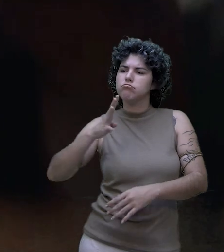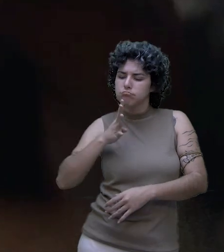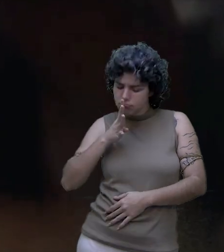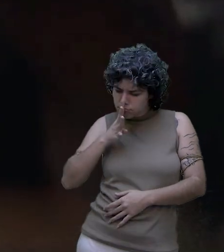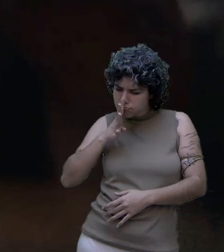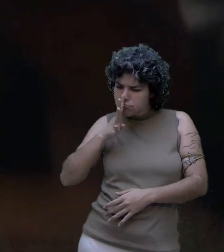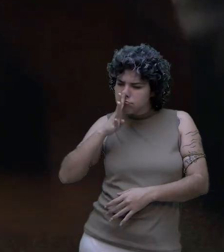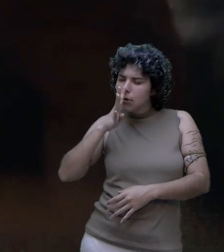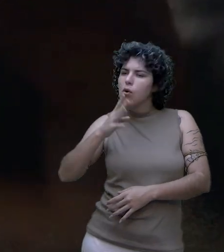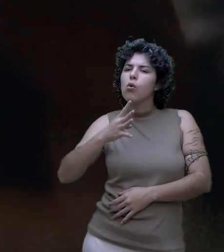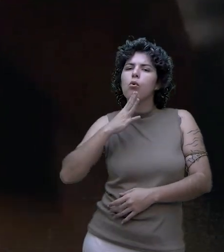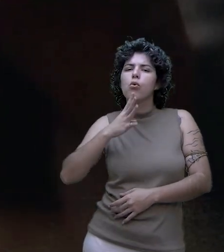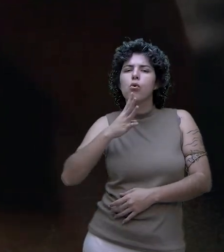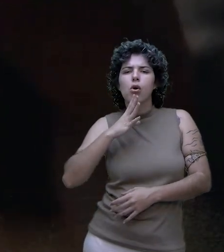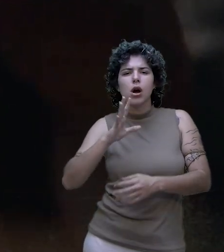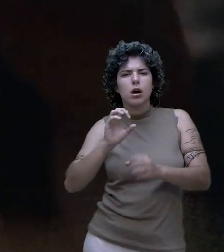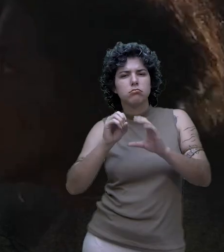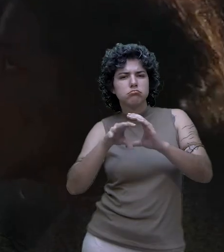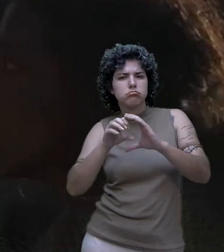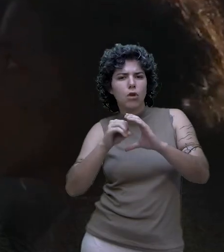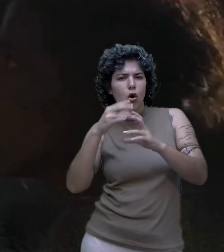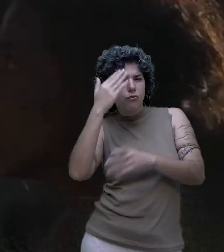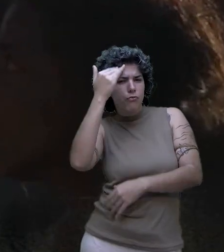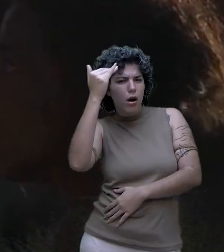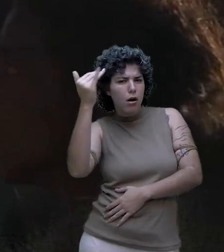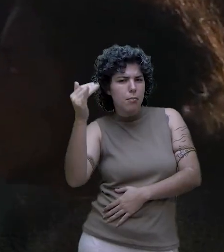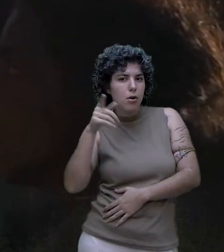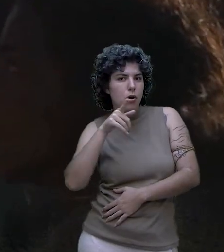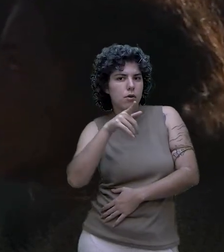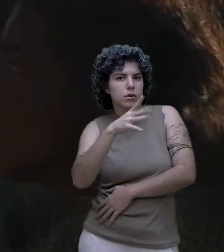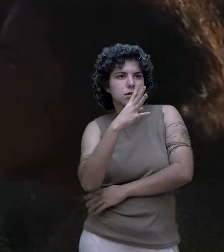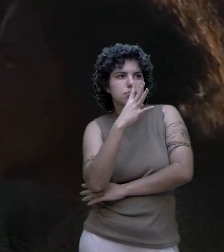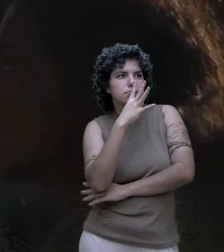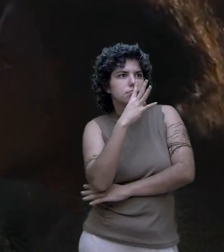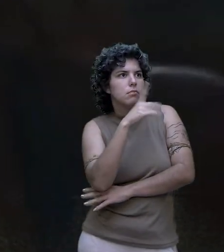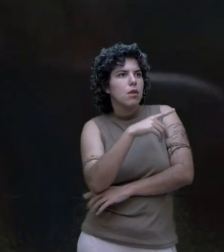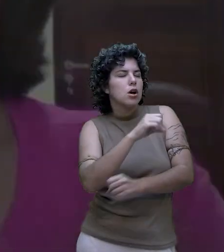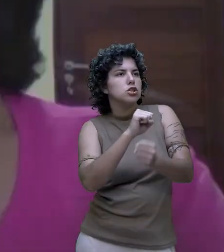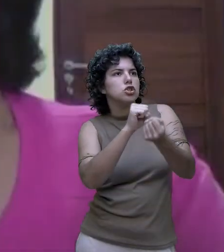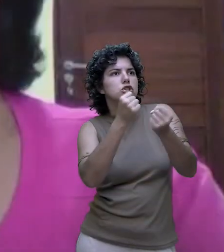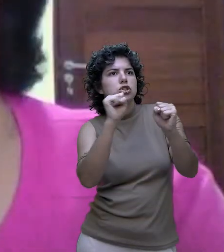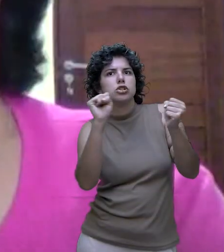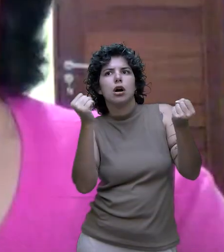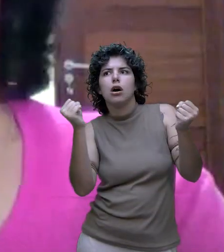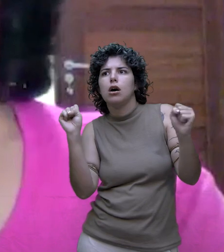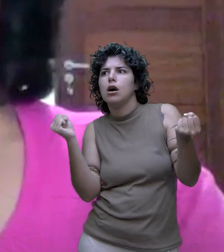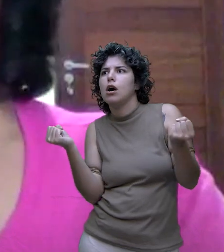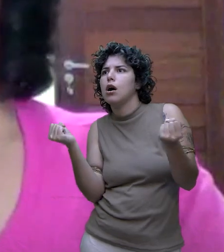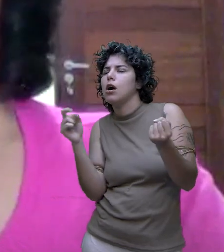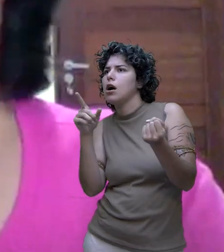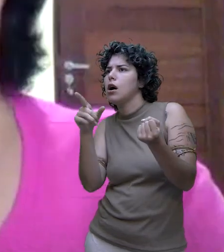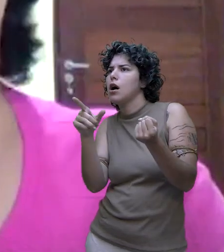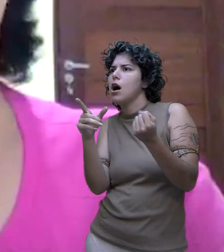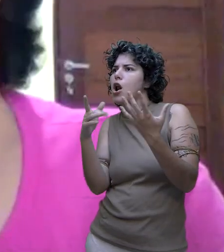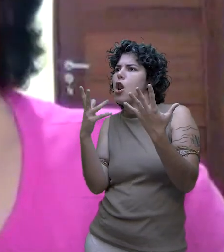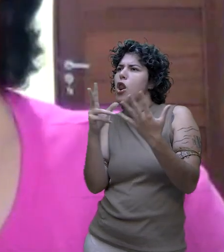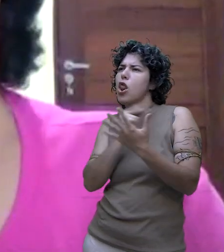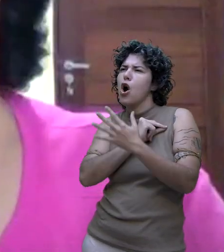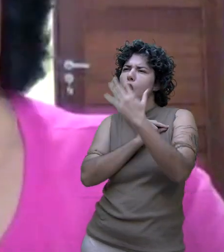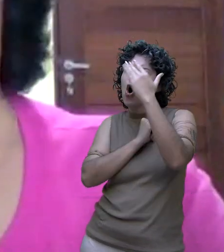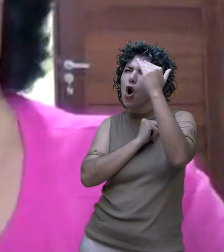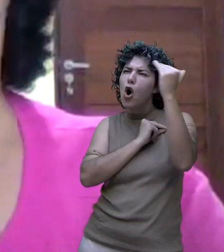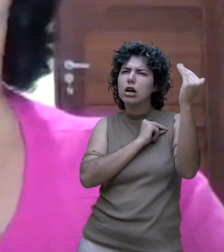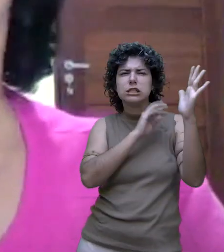você chega lá e você diz, meu Deus, é tudo muito grande, é tudo muito gigante, né? E a